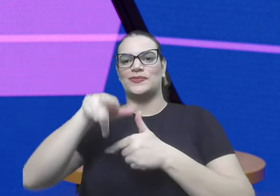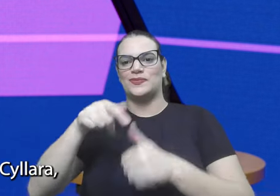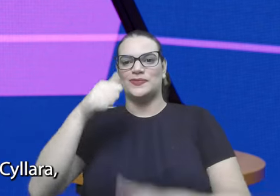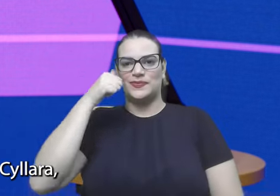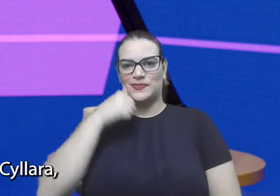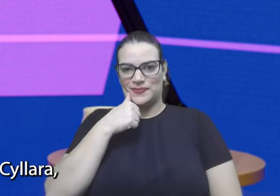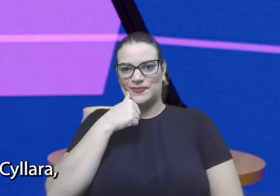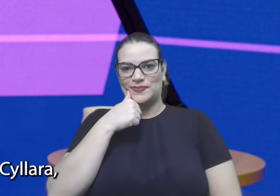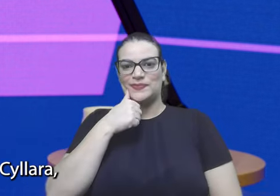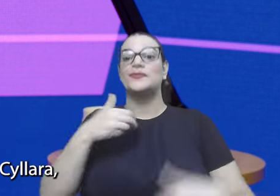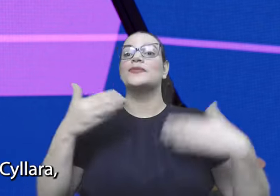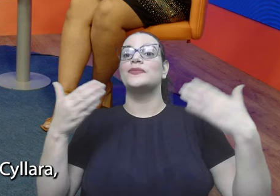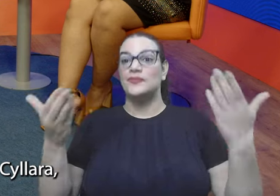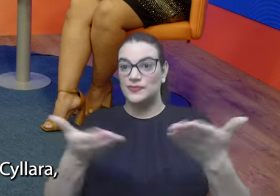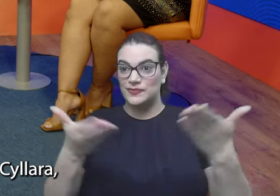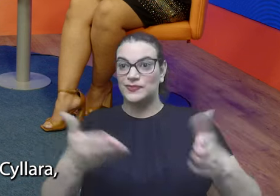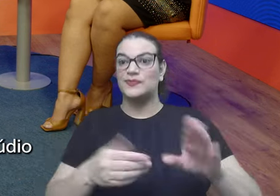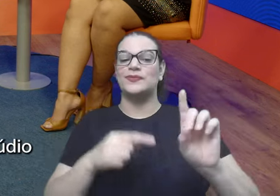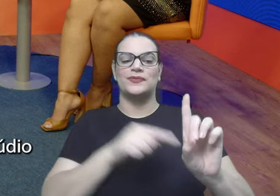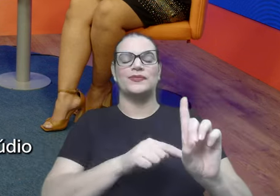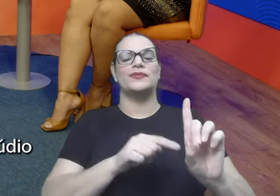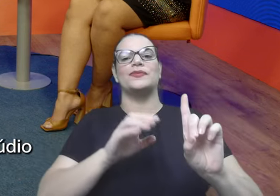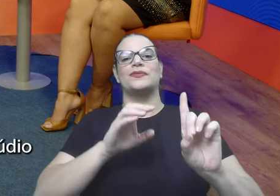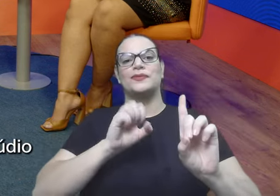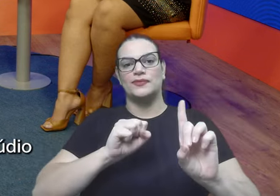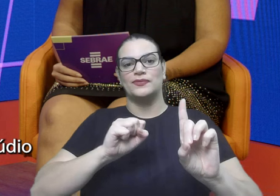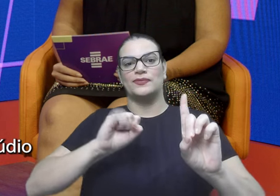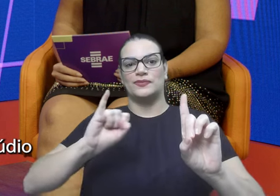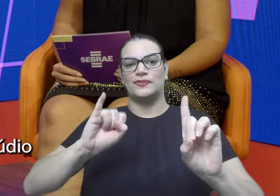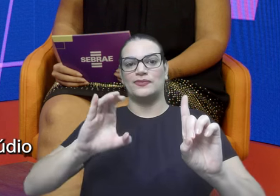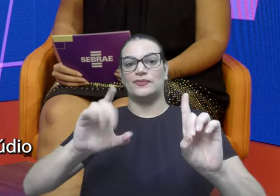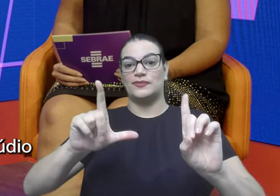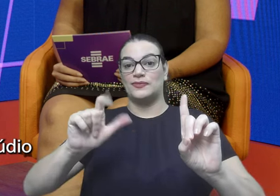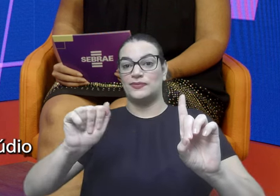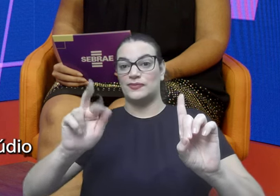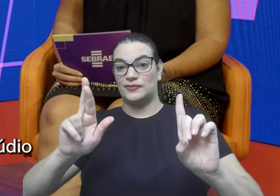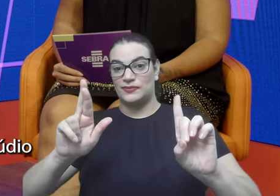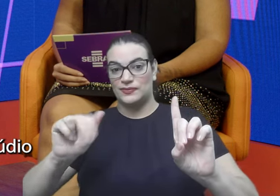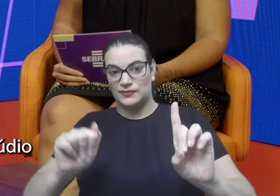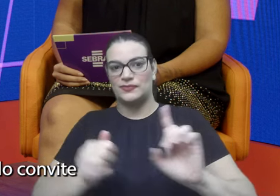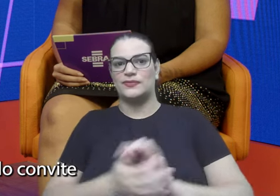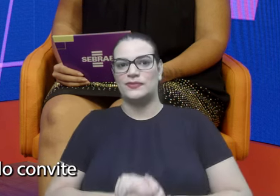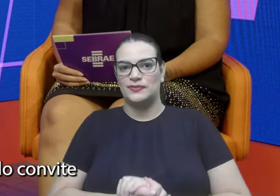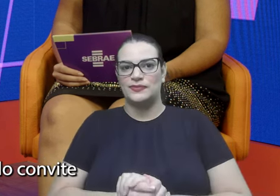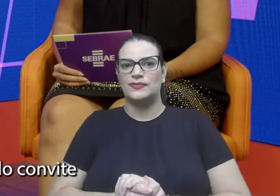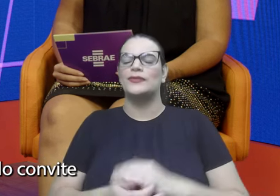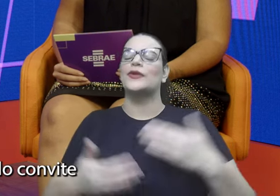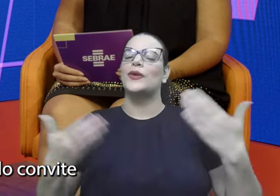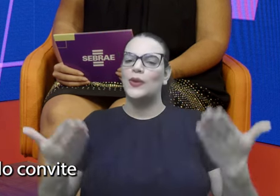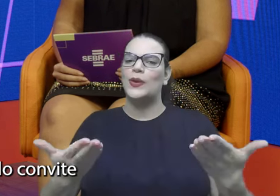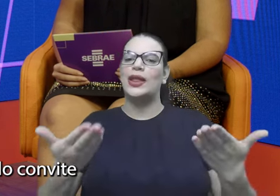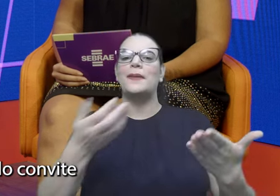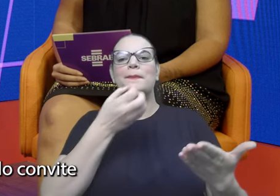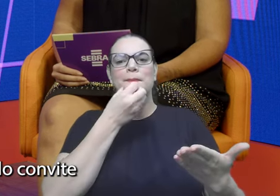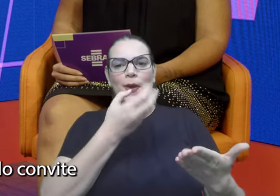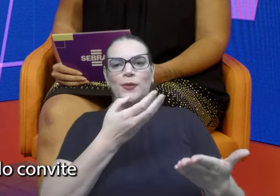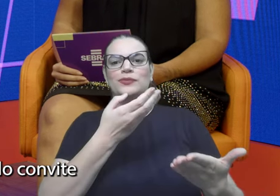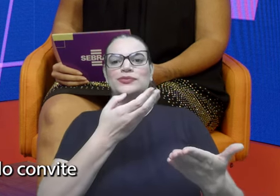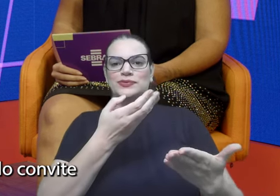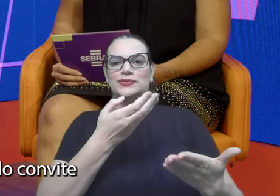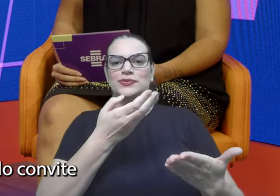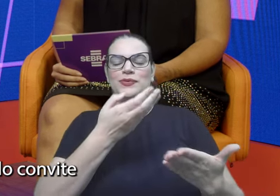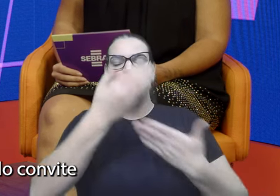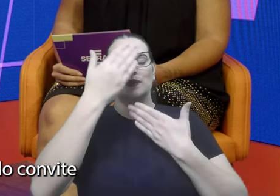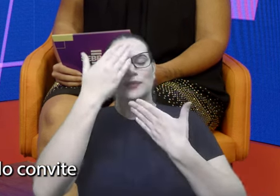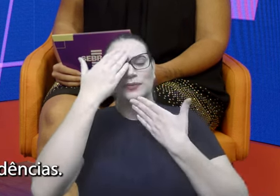Mulher Então agora eu tô aqui com a silara seja muito bem-vinda ao estudo sebrai silara Olá Ana Flávia primeiramente